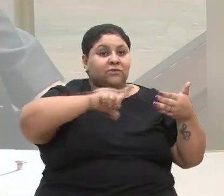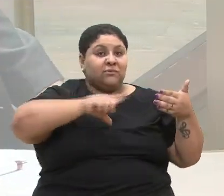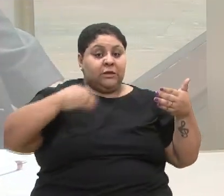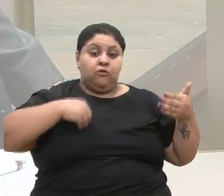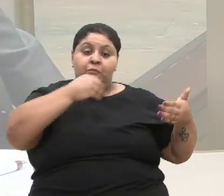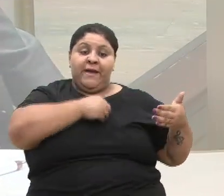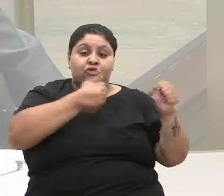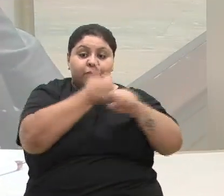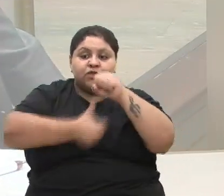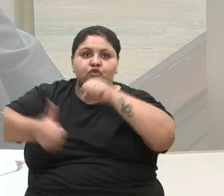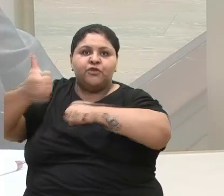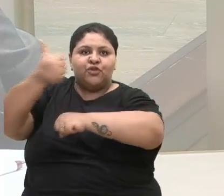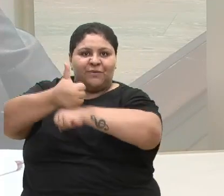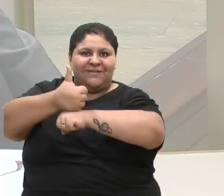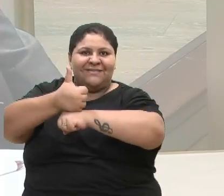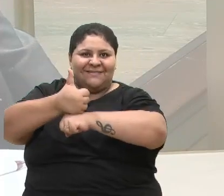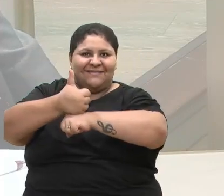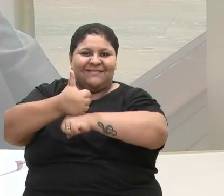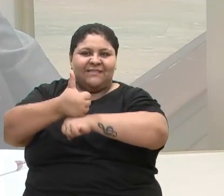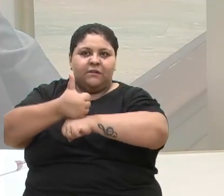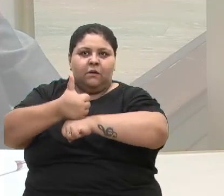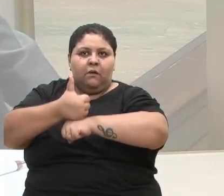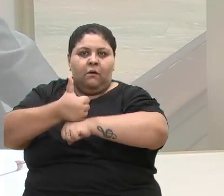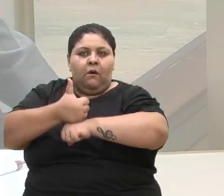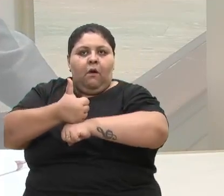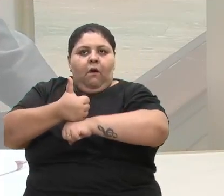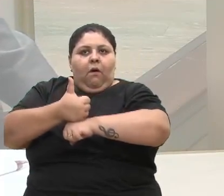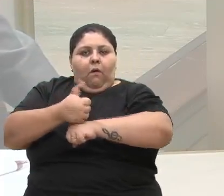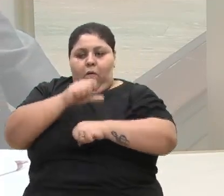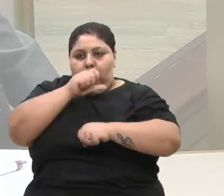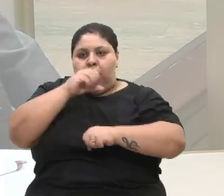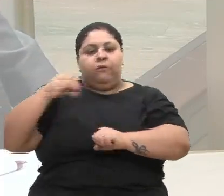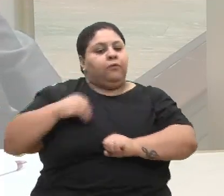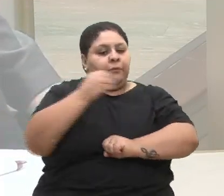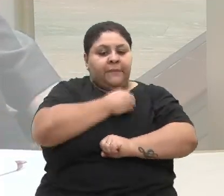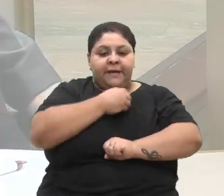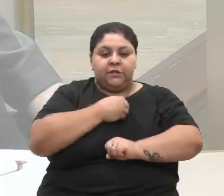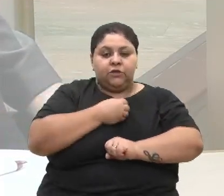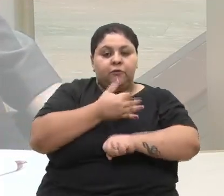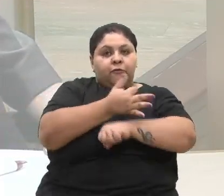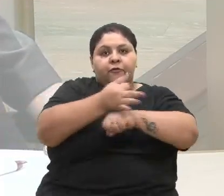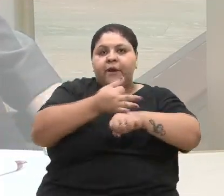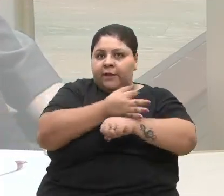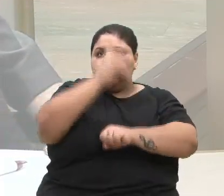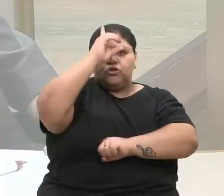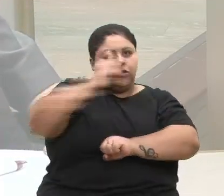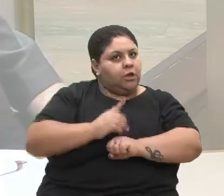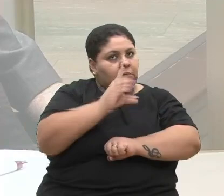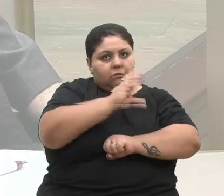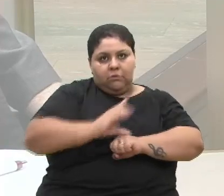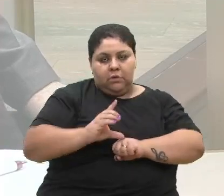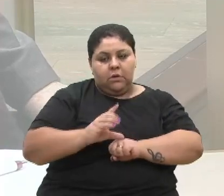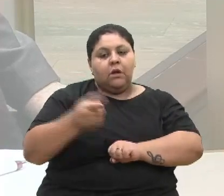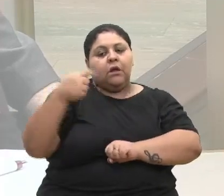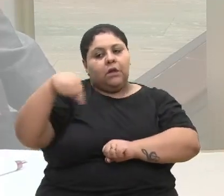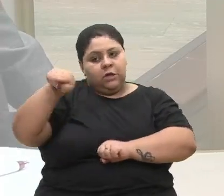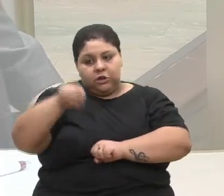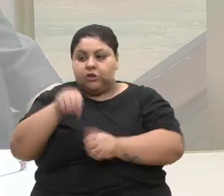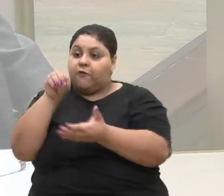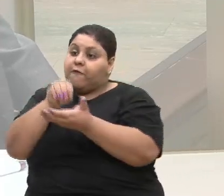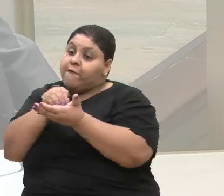para substituir. O médico Teve situações em que o médico tirou férias, que é um direito constitucional, a gente fica novamente sem